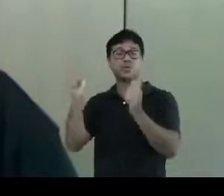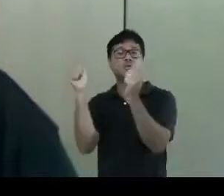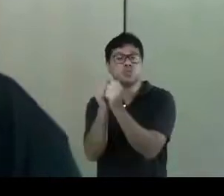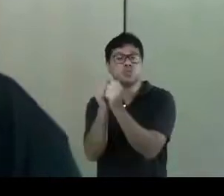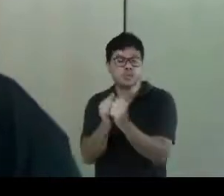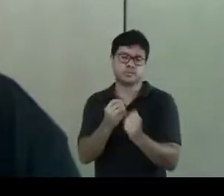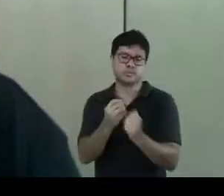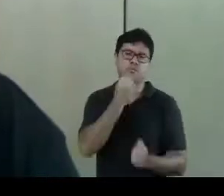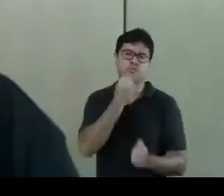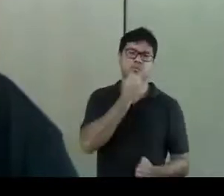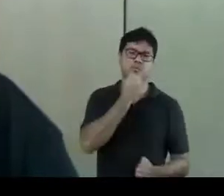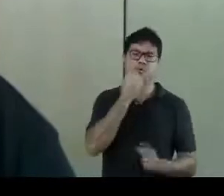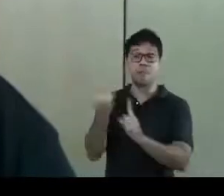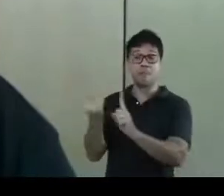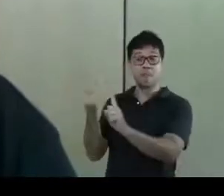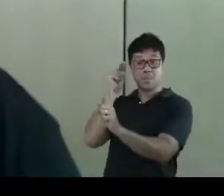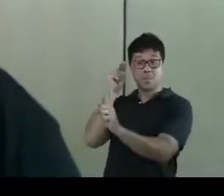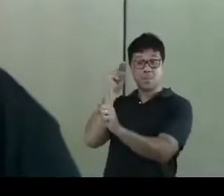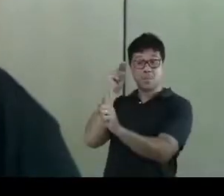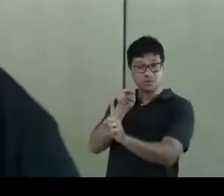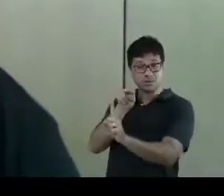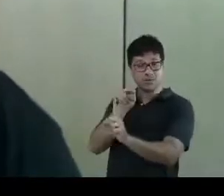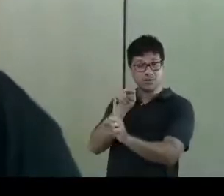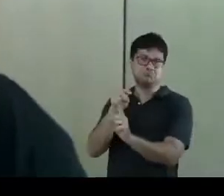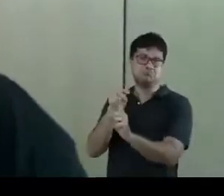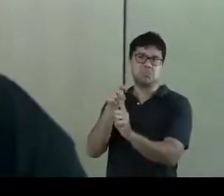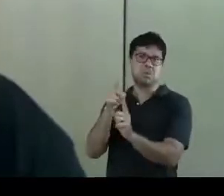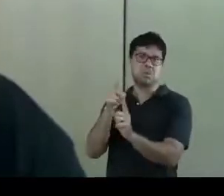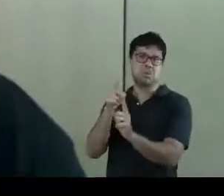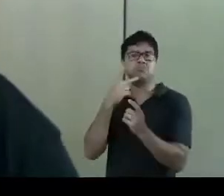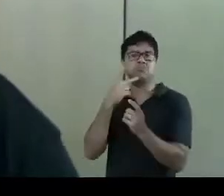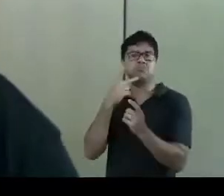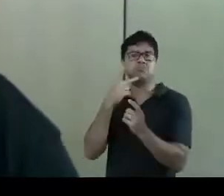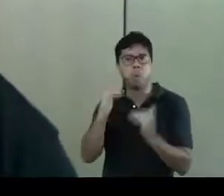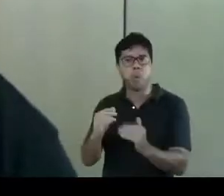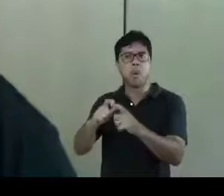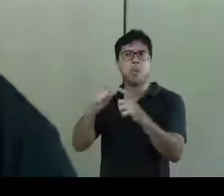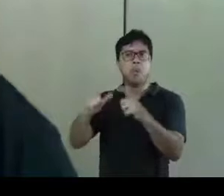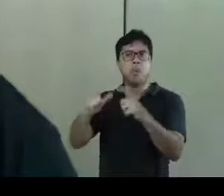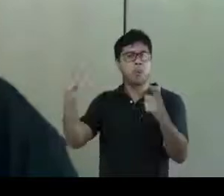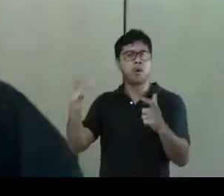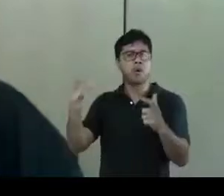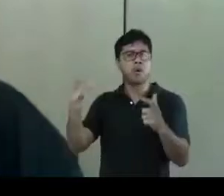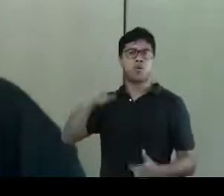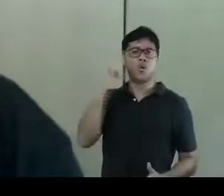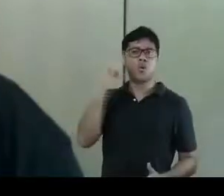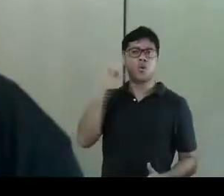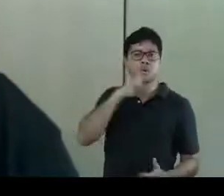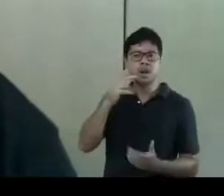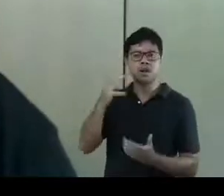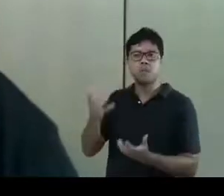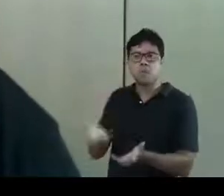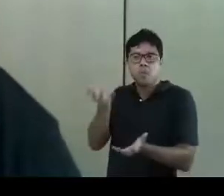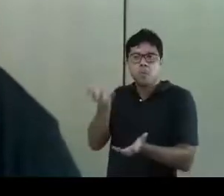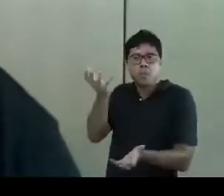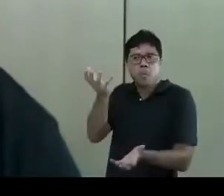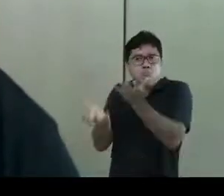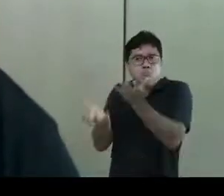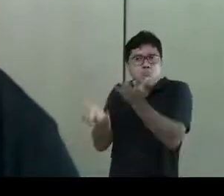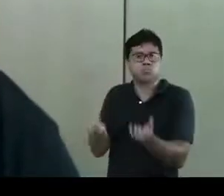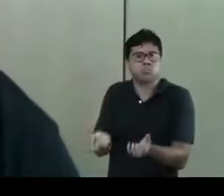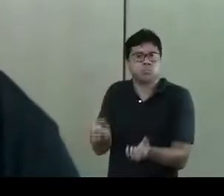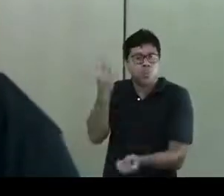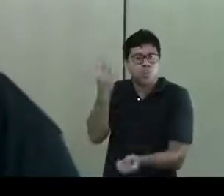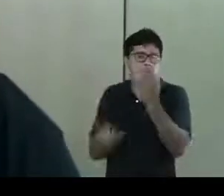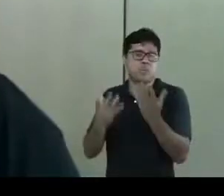junto, obviamente, com a perspectiva cada vez mais pungente, cada vez mais urgente, né, que seria